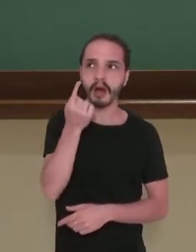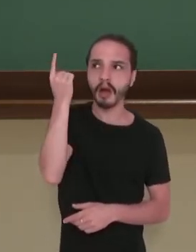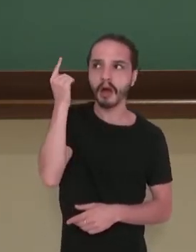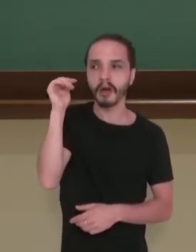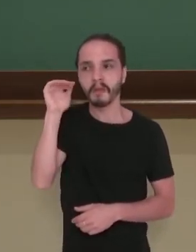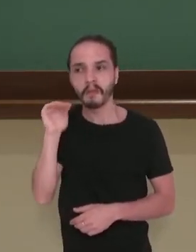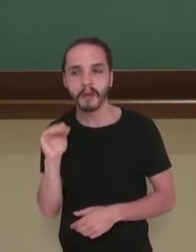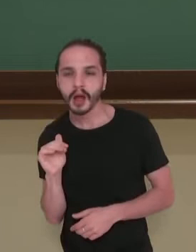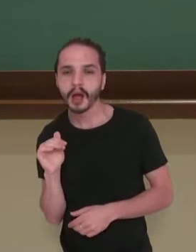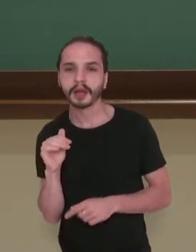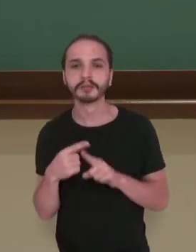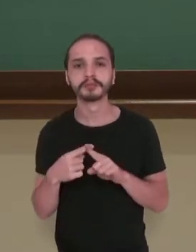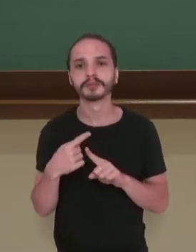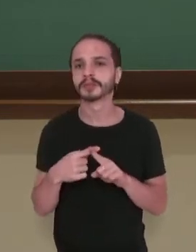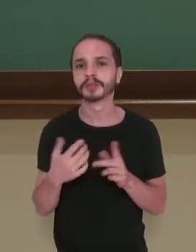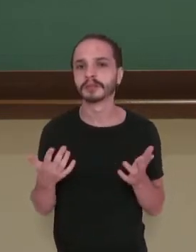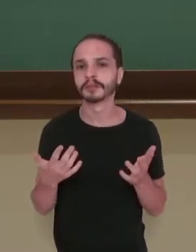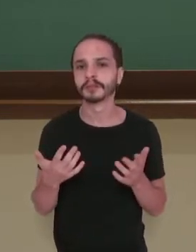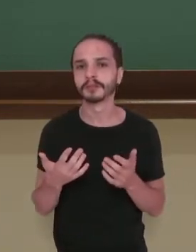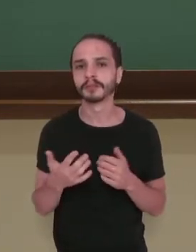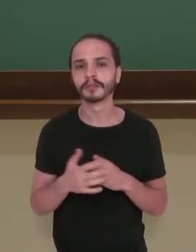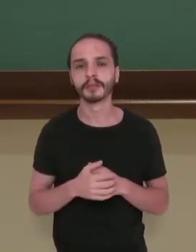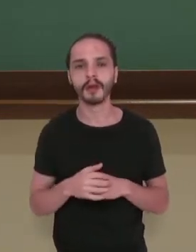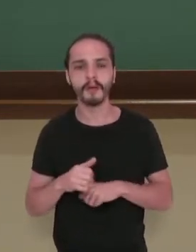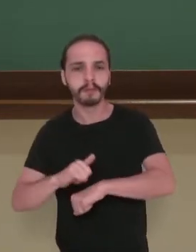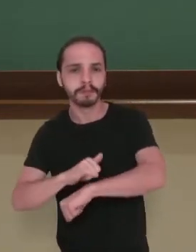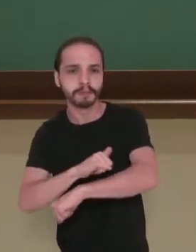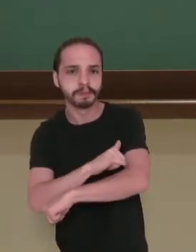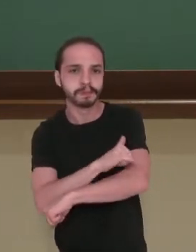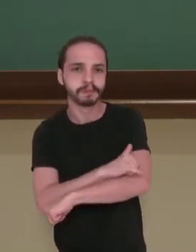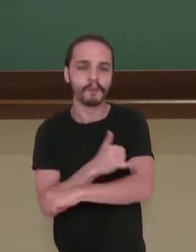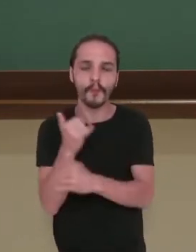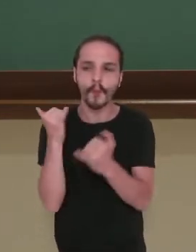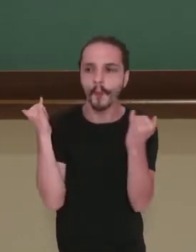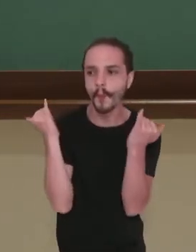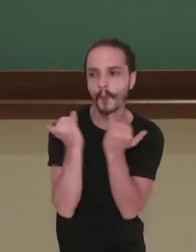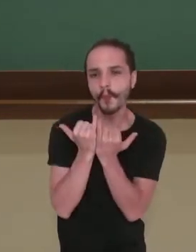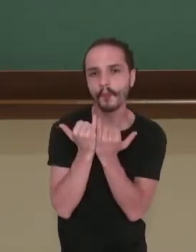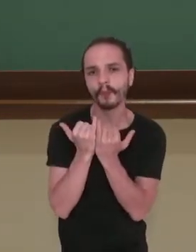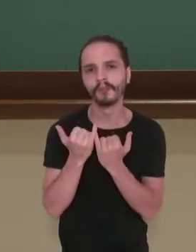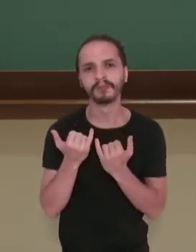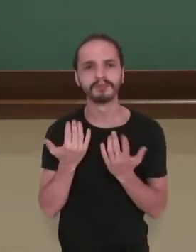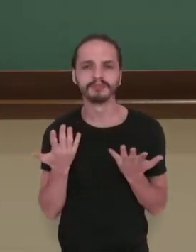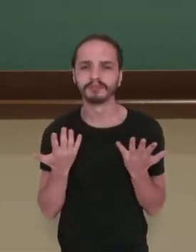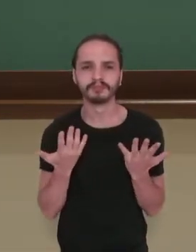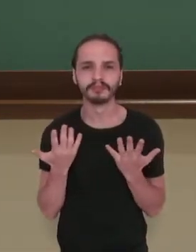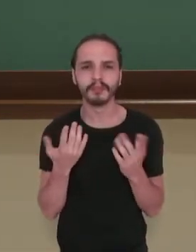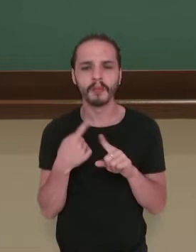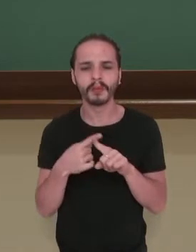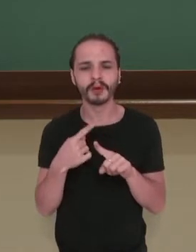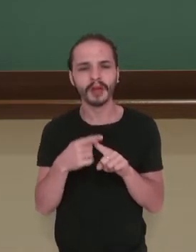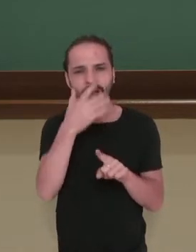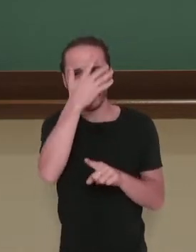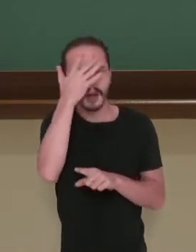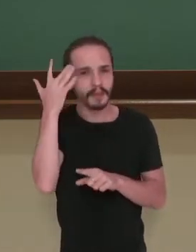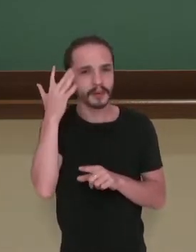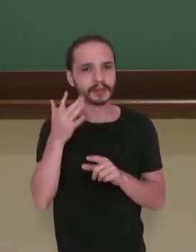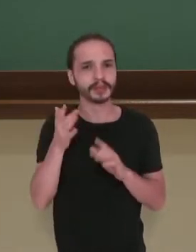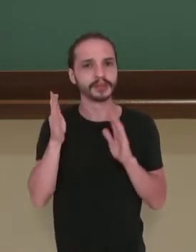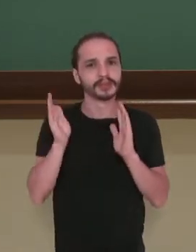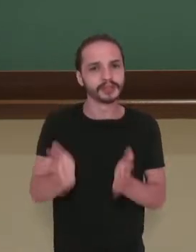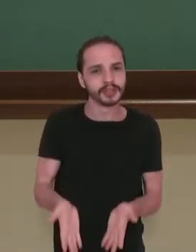baixa? Por quê? Com quem é gordo, com quem é magro? Por que as pessoas, será que as pessoas